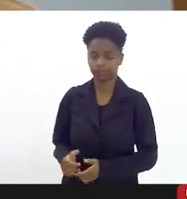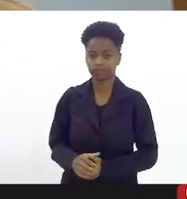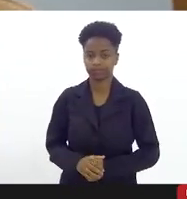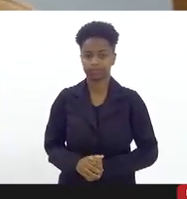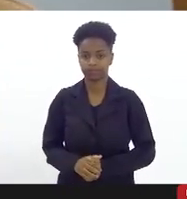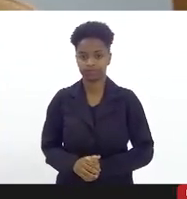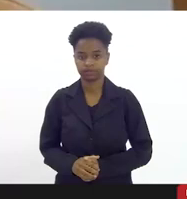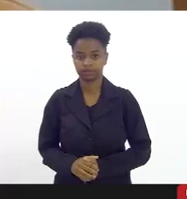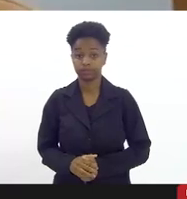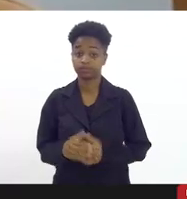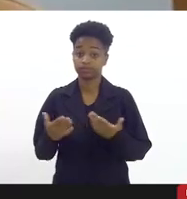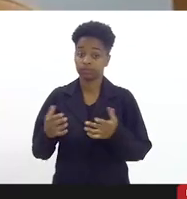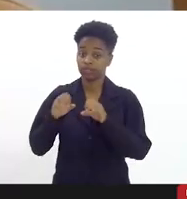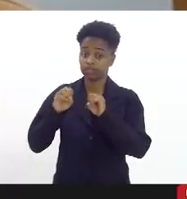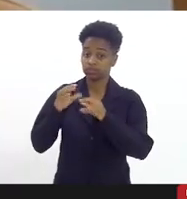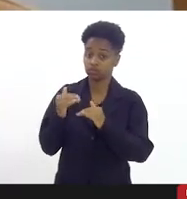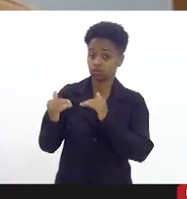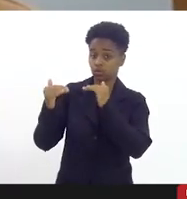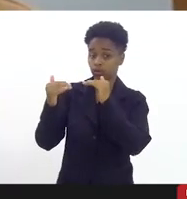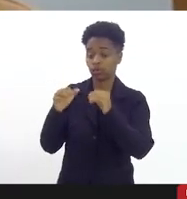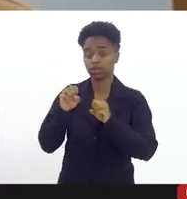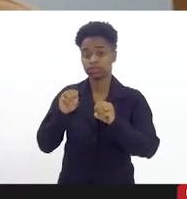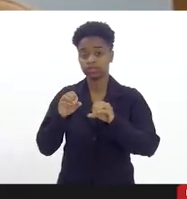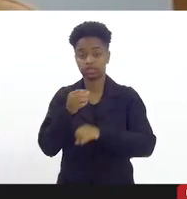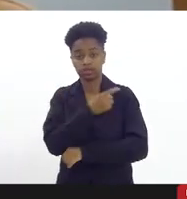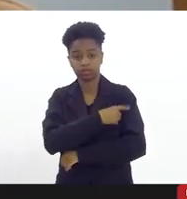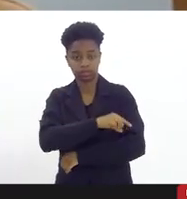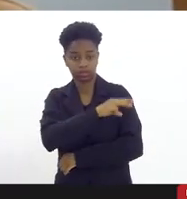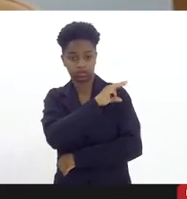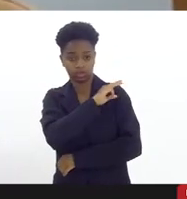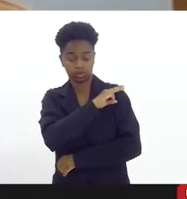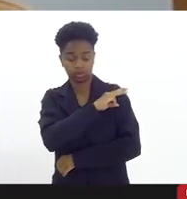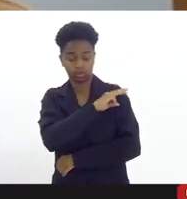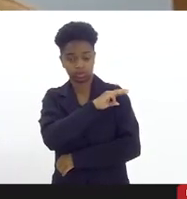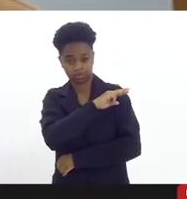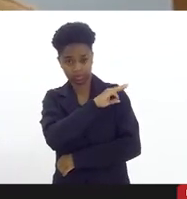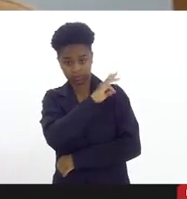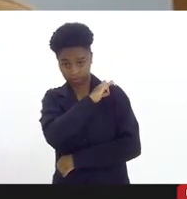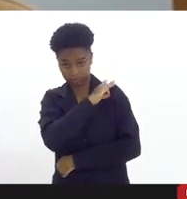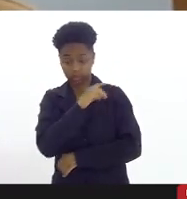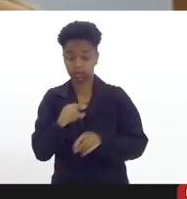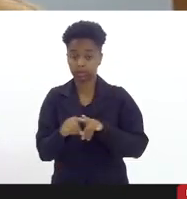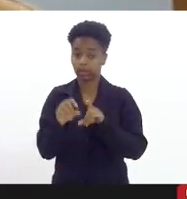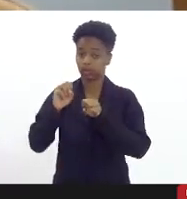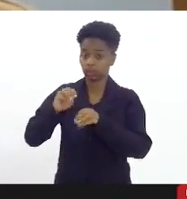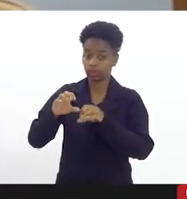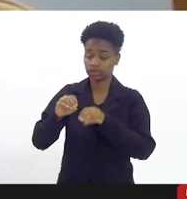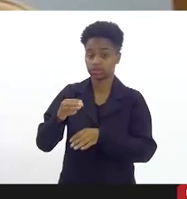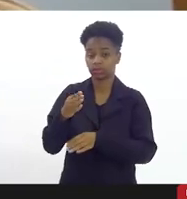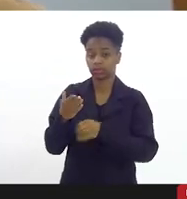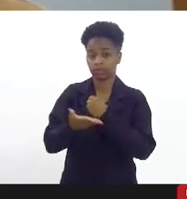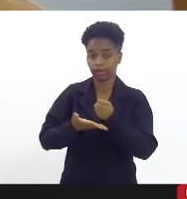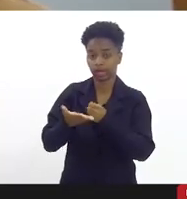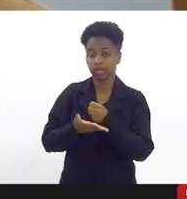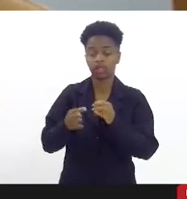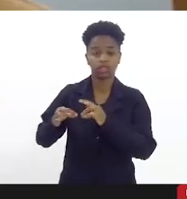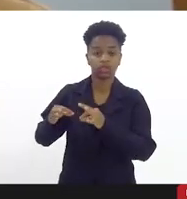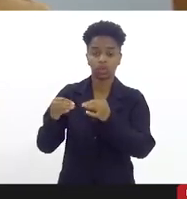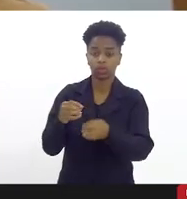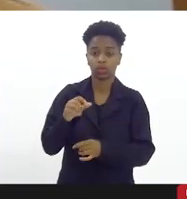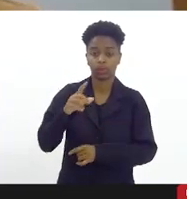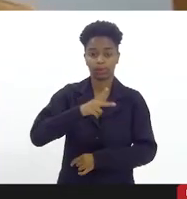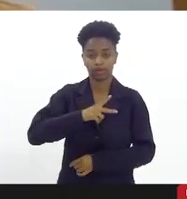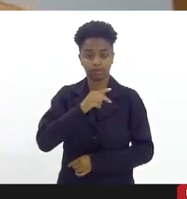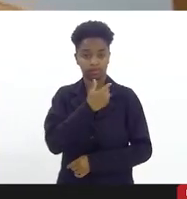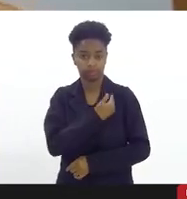Ou seja no ensino superior Ensino Fundamental Ensino Infantil toda ela tudo que no mesmo Sistema